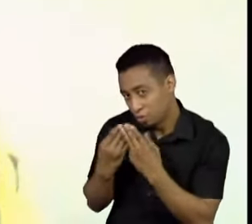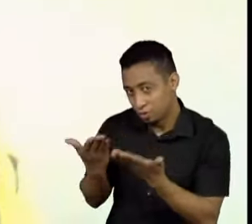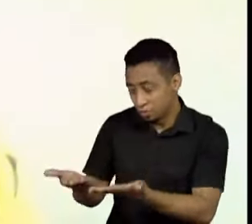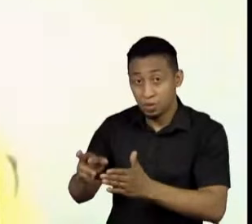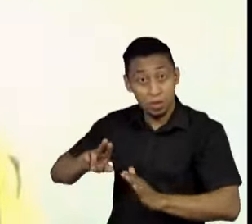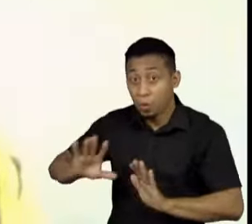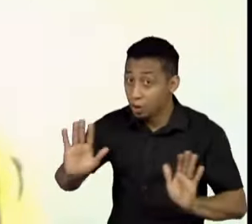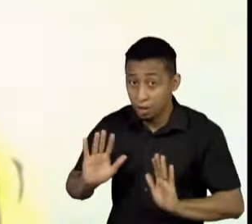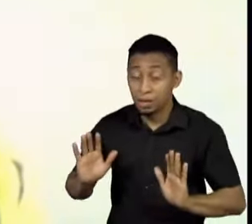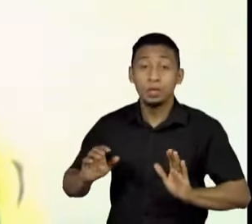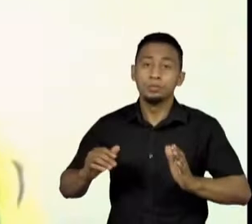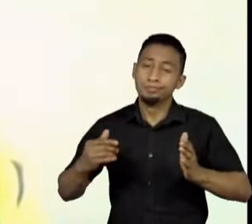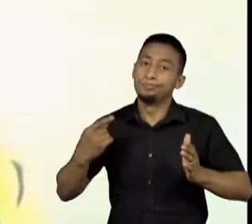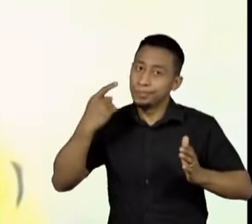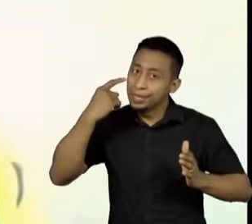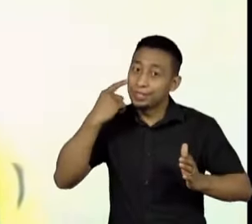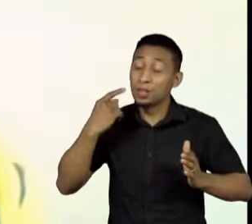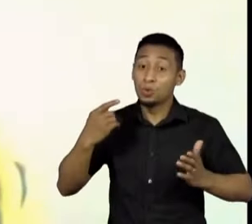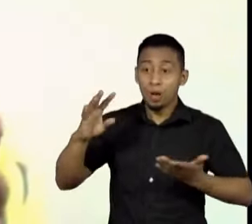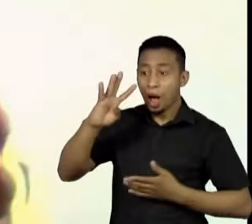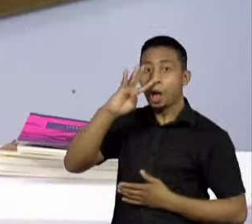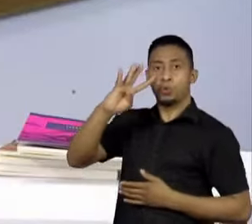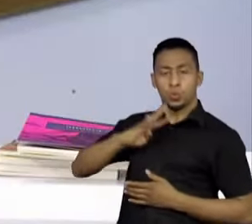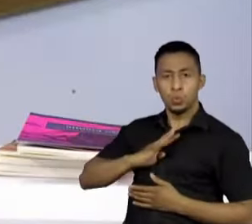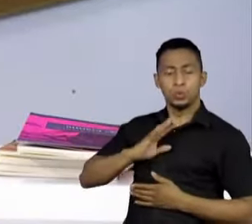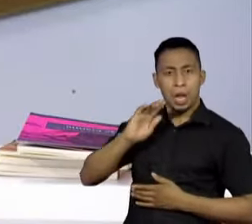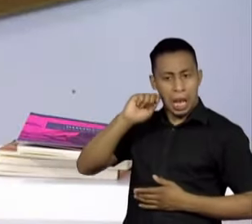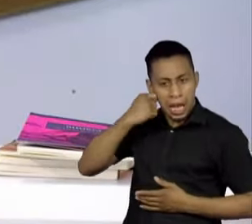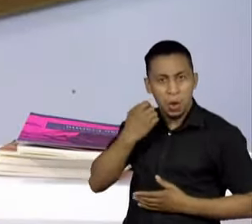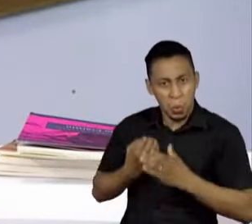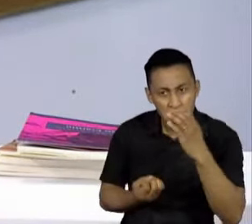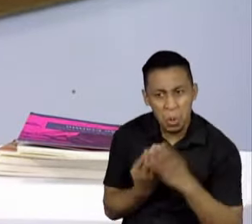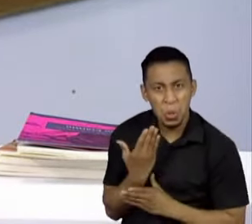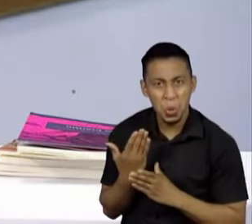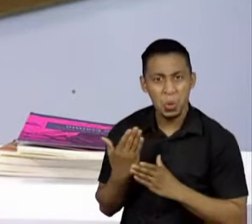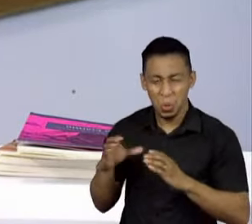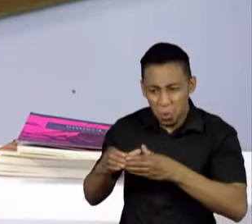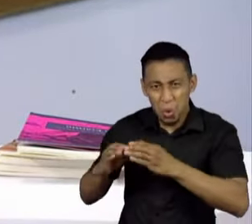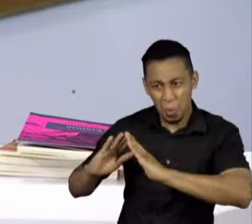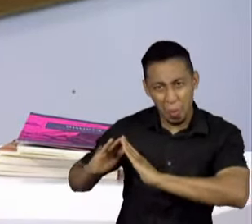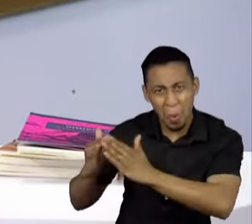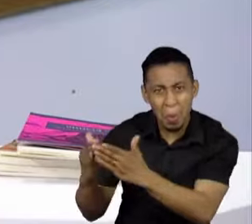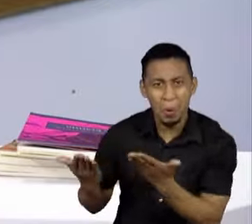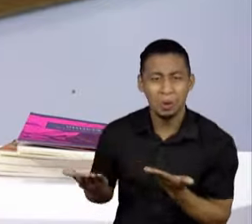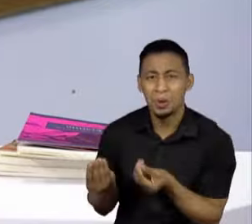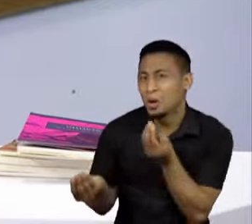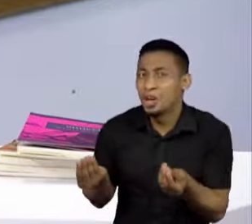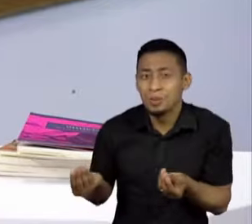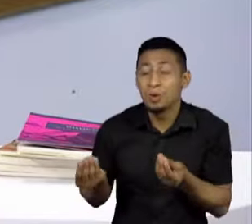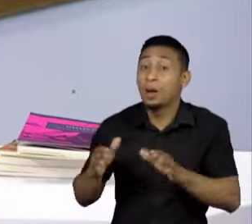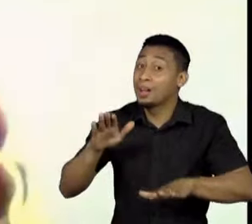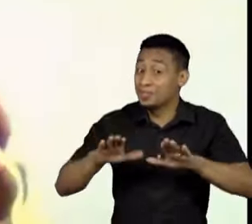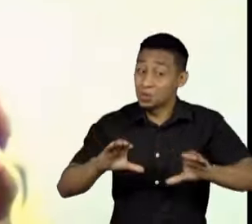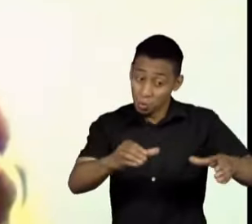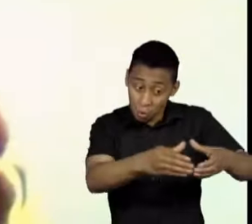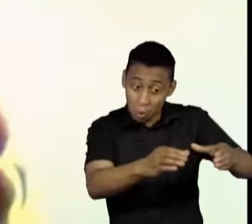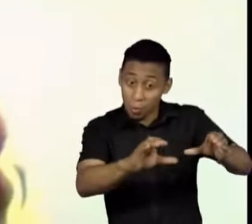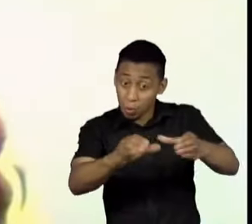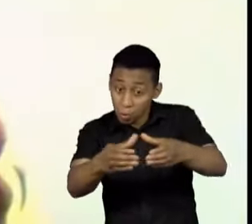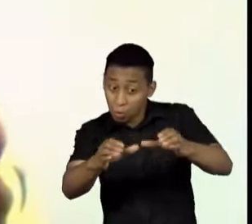que nós somos acusados de criar, que toda vez que determinados grupos subalternizados